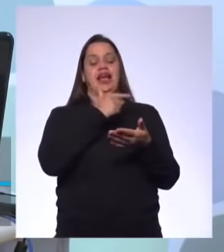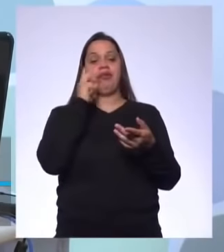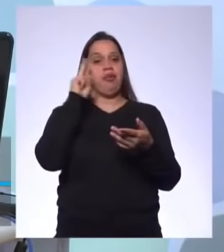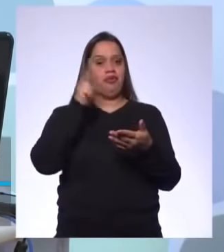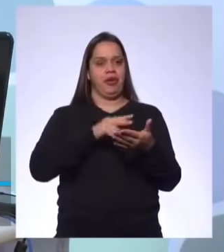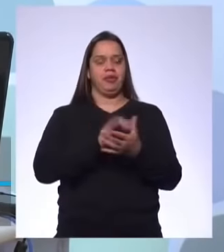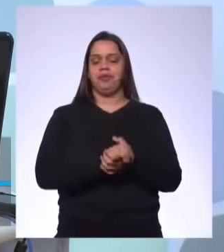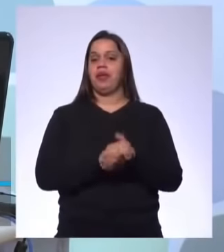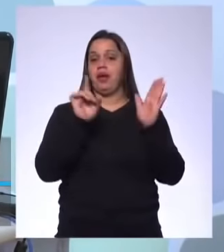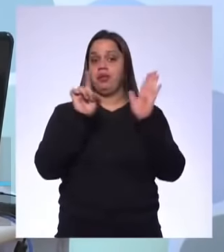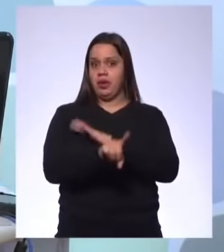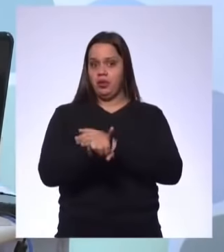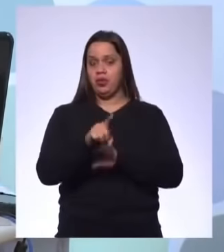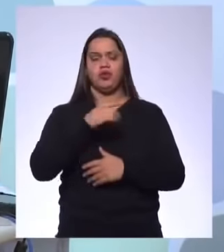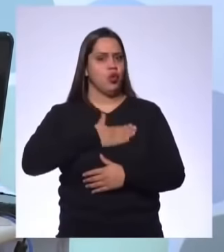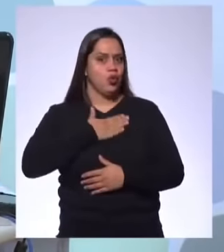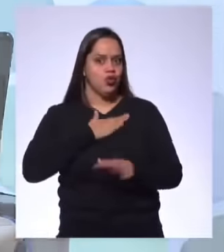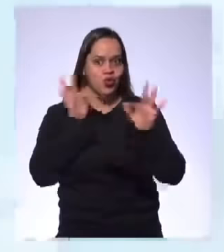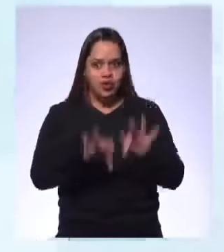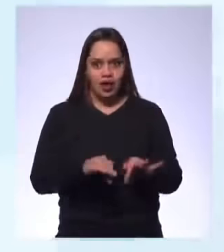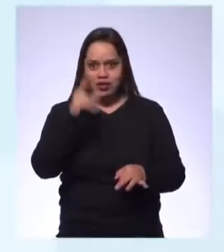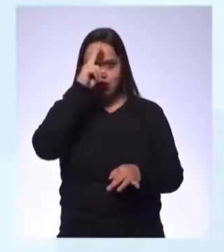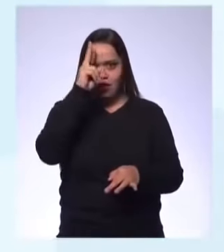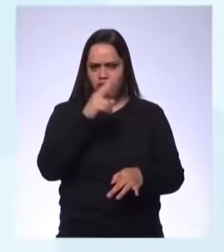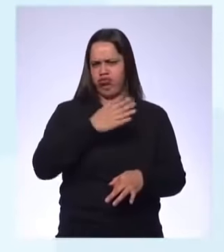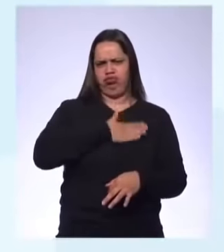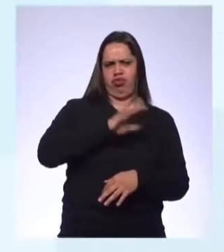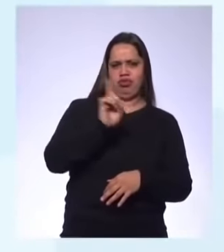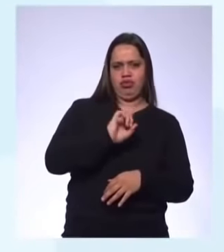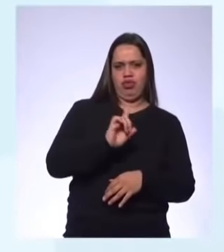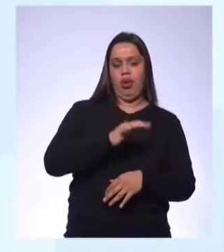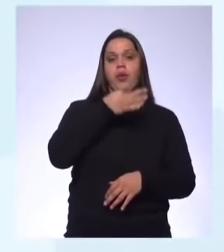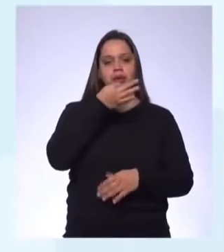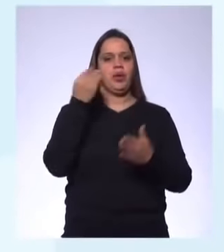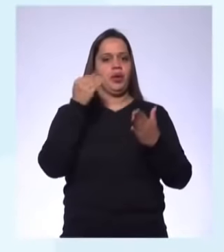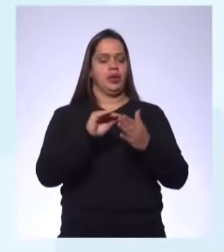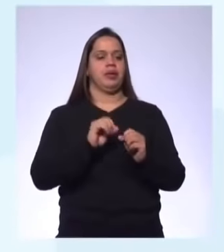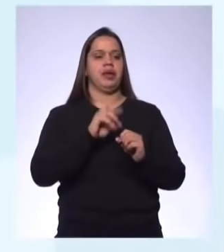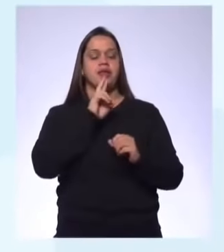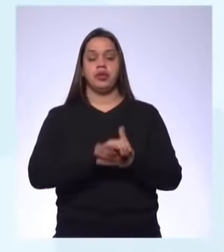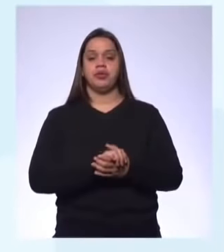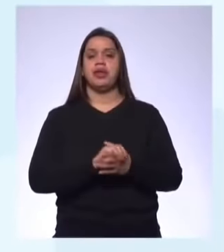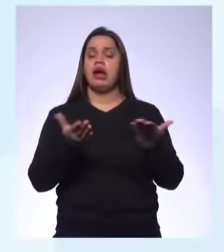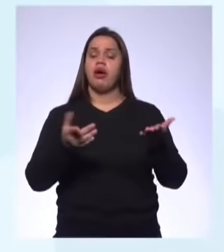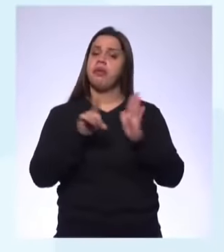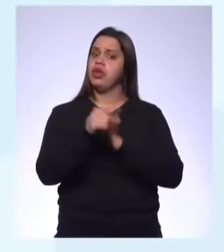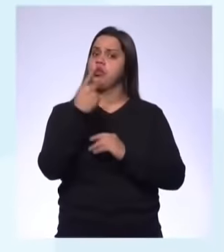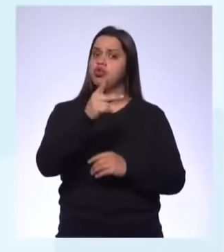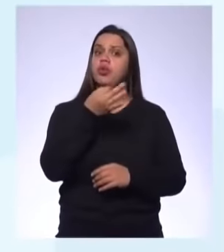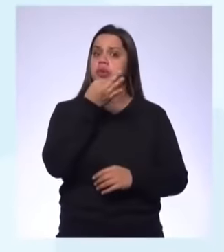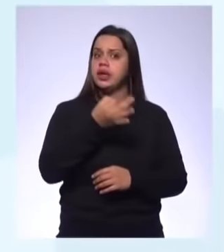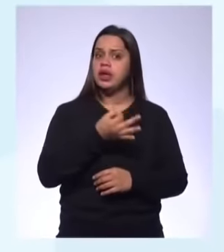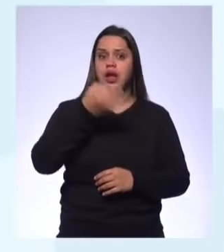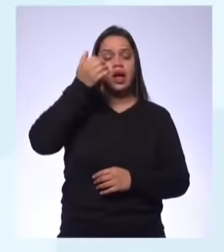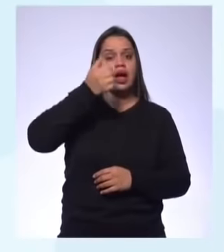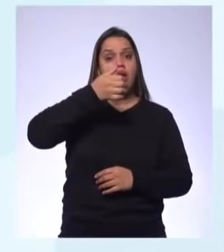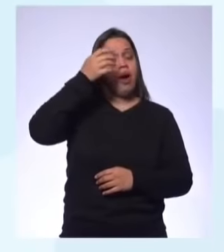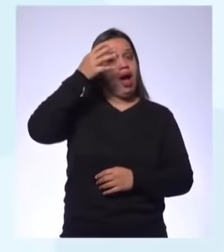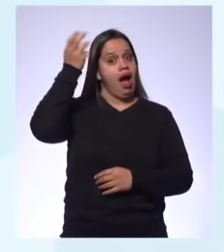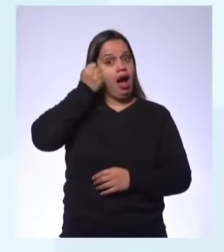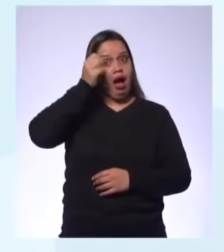E aí, você gostou do final? Não gostou? Coloca a sua opinião. E em sua opinião, Branquinha tinha alguma